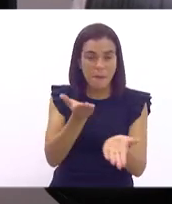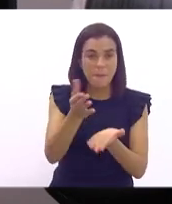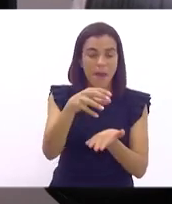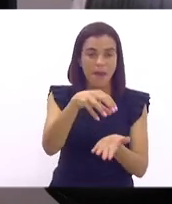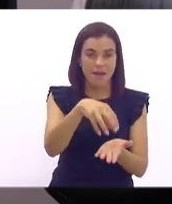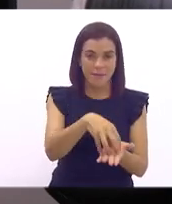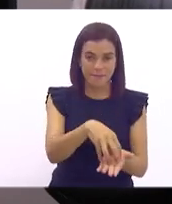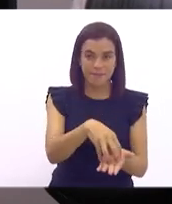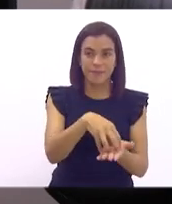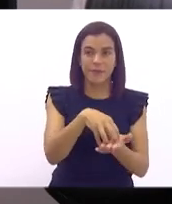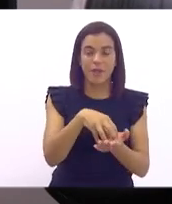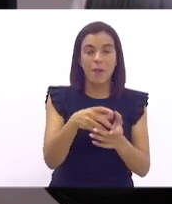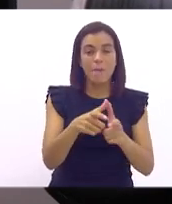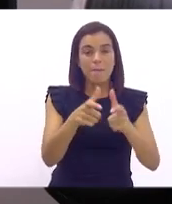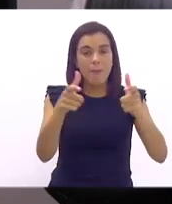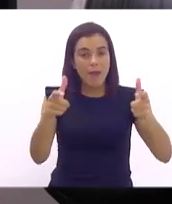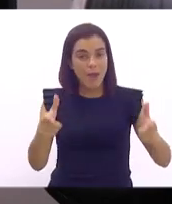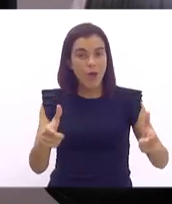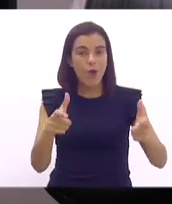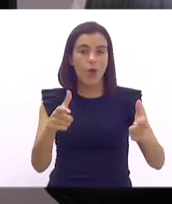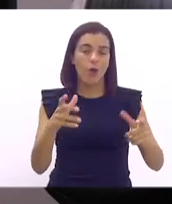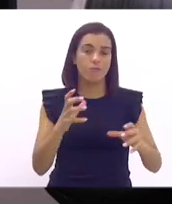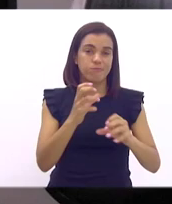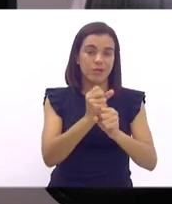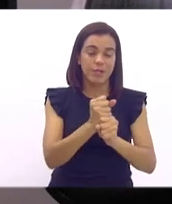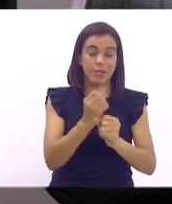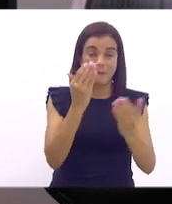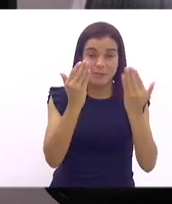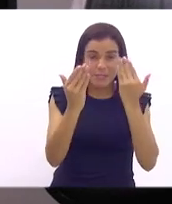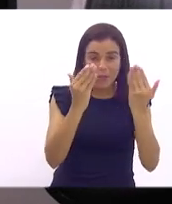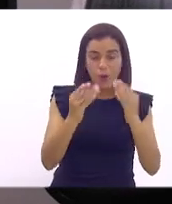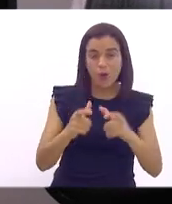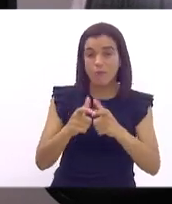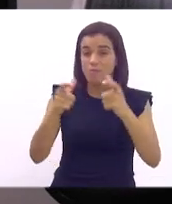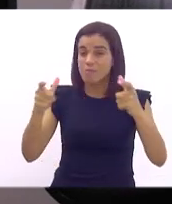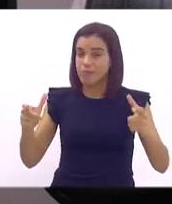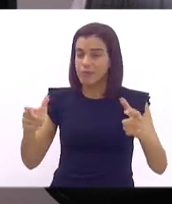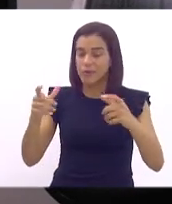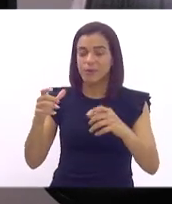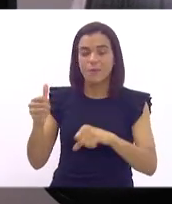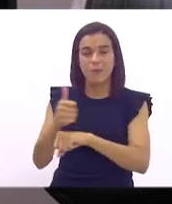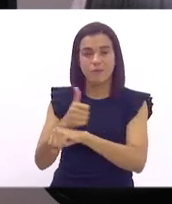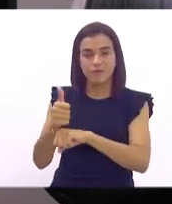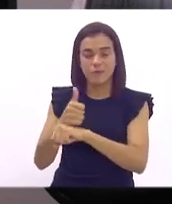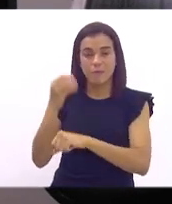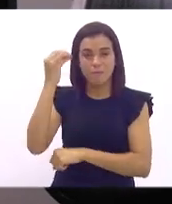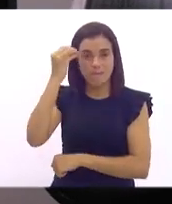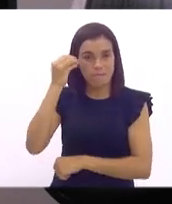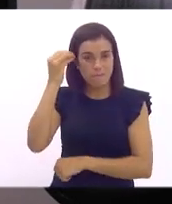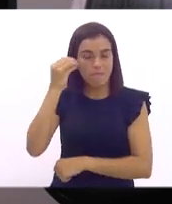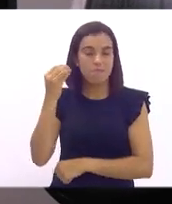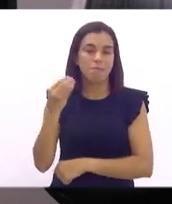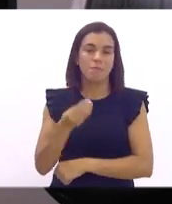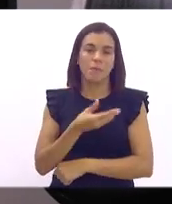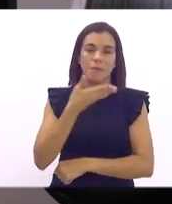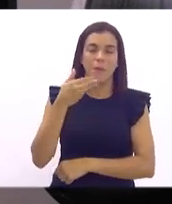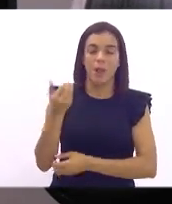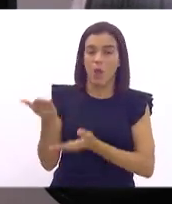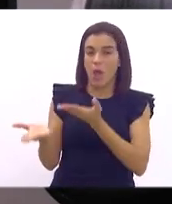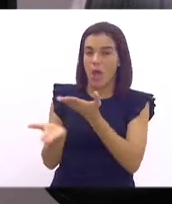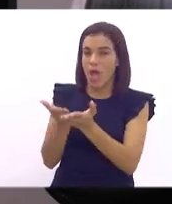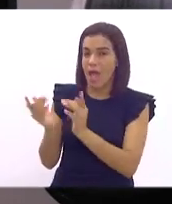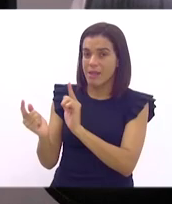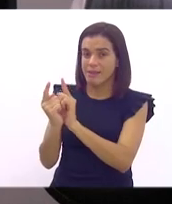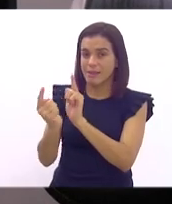ambulatorial, número maior de psicólogos, um número maior de psiquiatras, para oferecer uma escuta qualificada